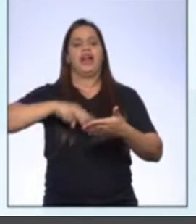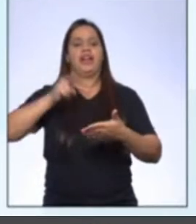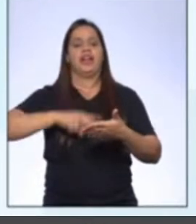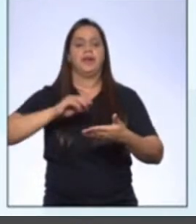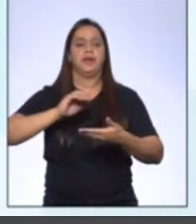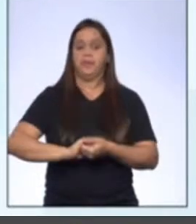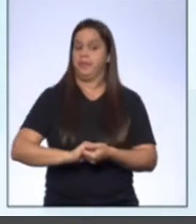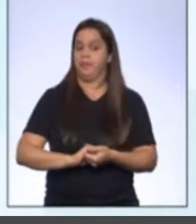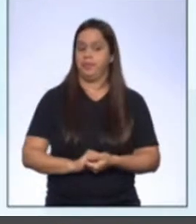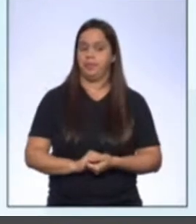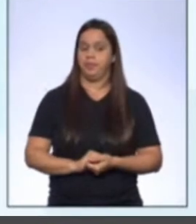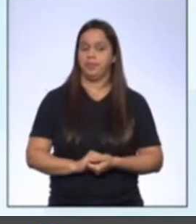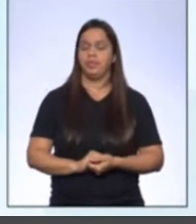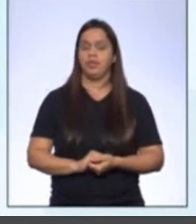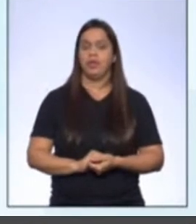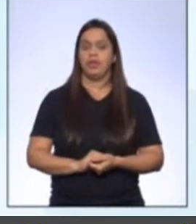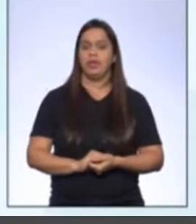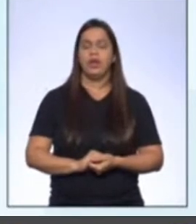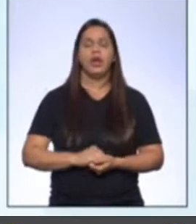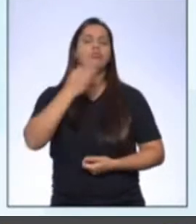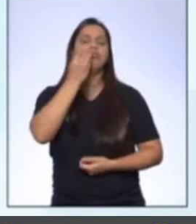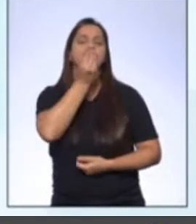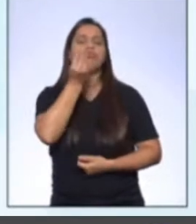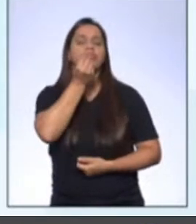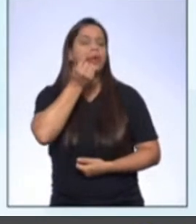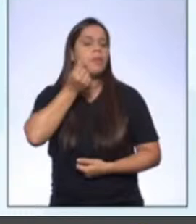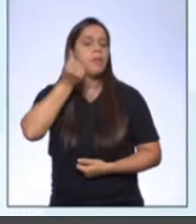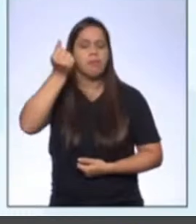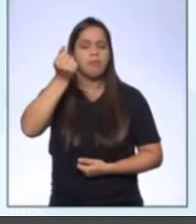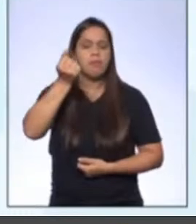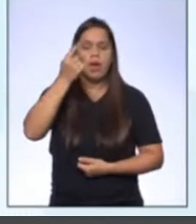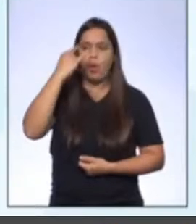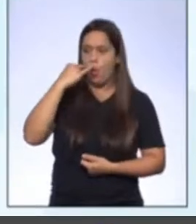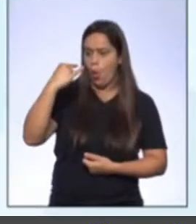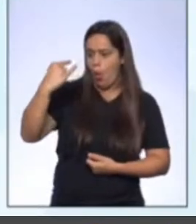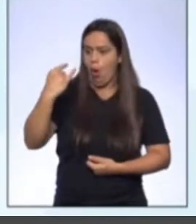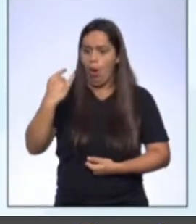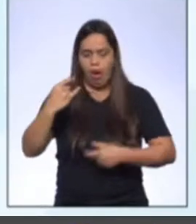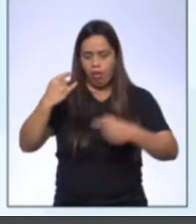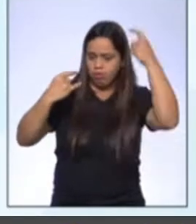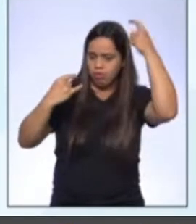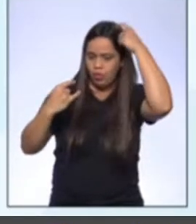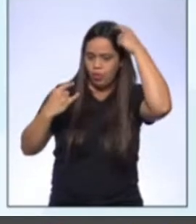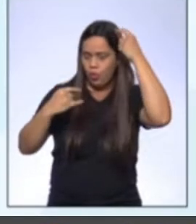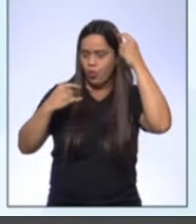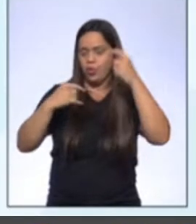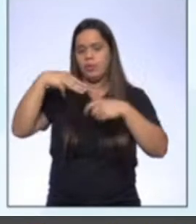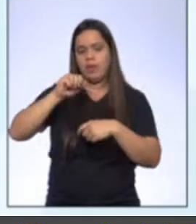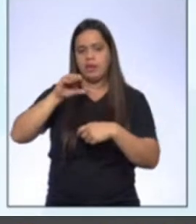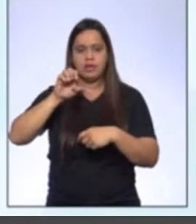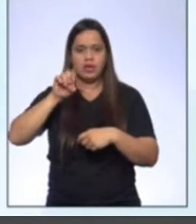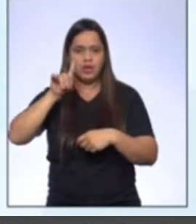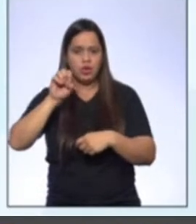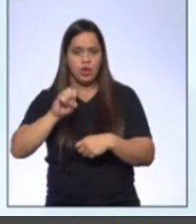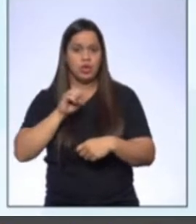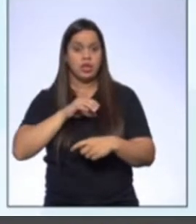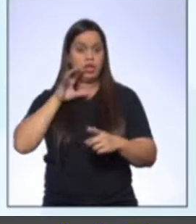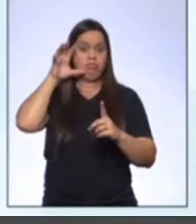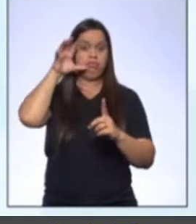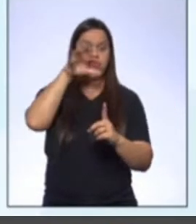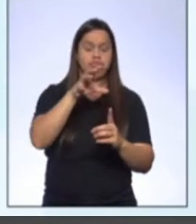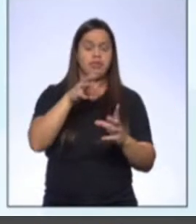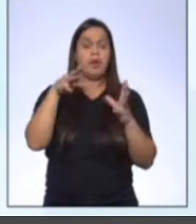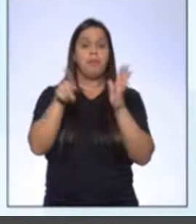bom? O sabor de mel foi tentador demais para um urso da Macedônia, que atacou várias vezes as colmeias